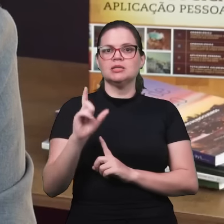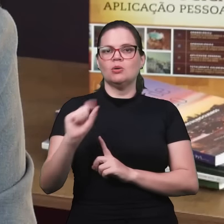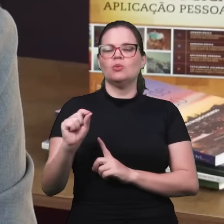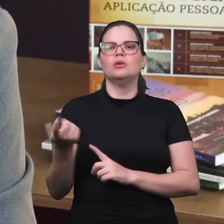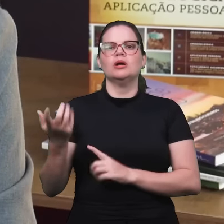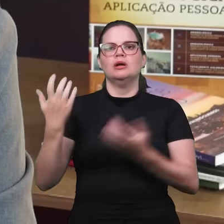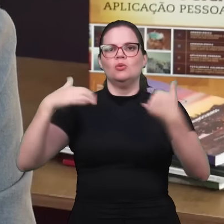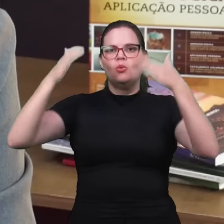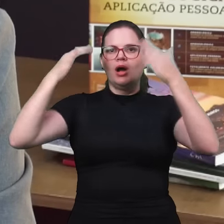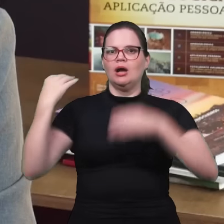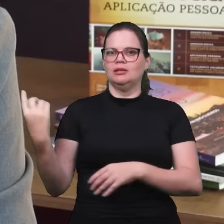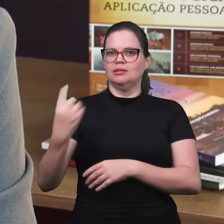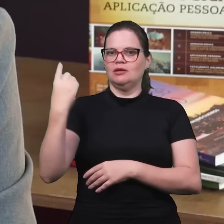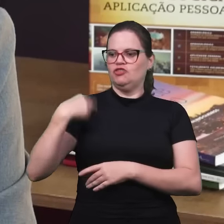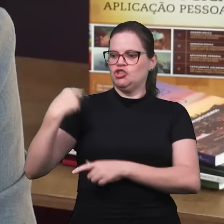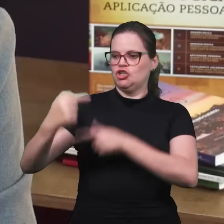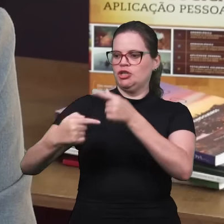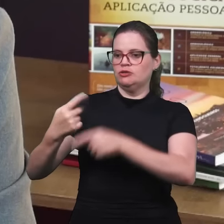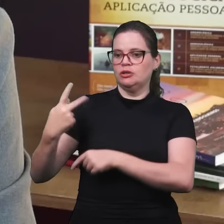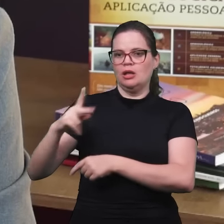isso vai mostrar aqui a